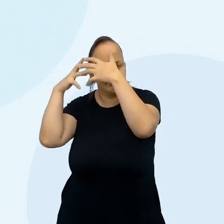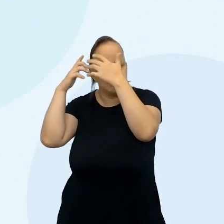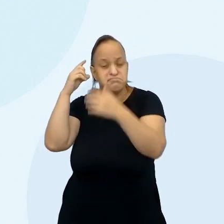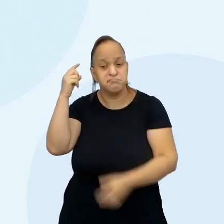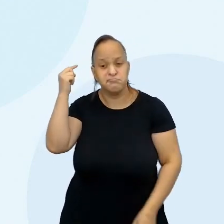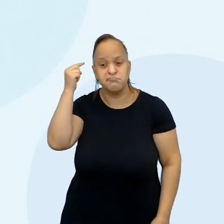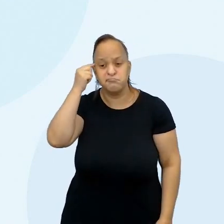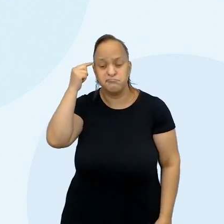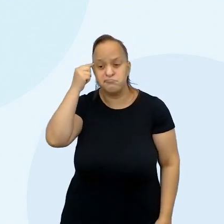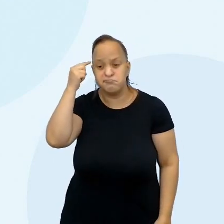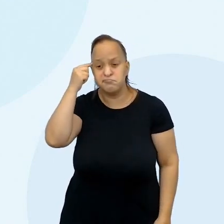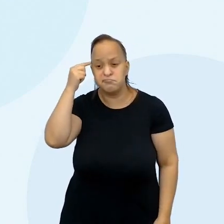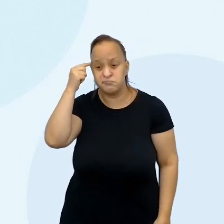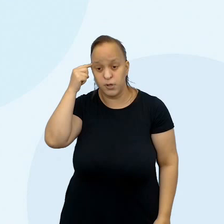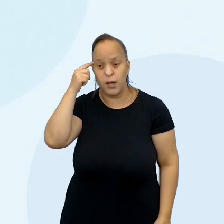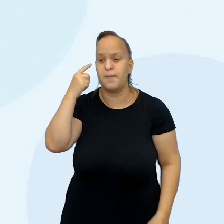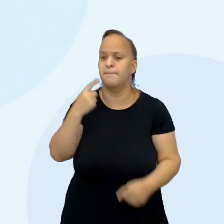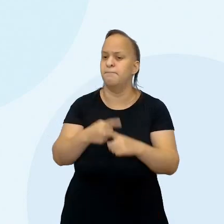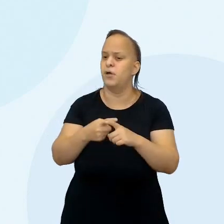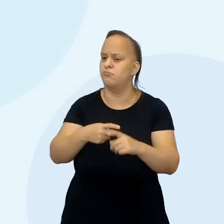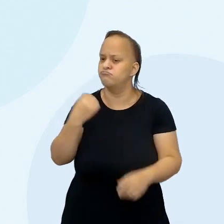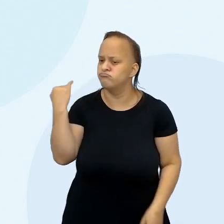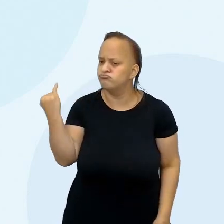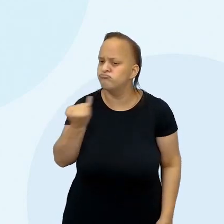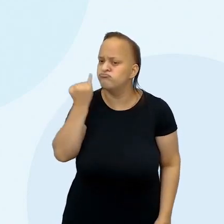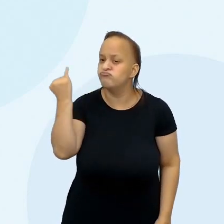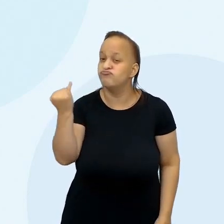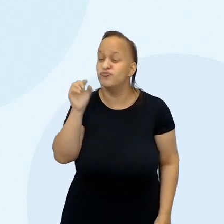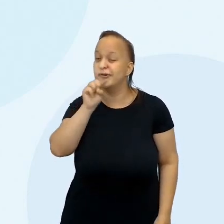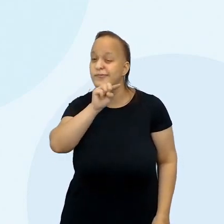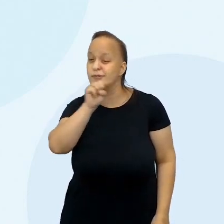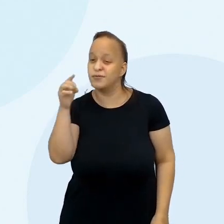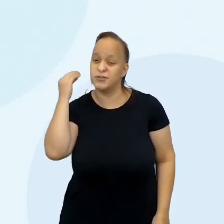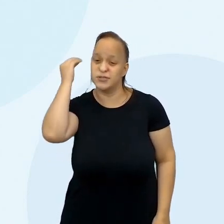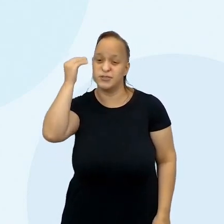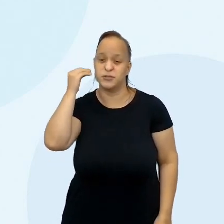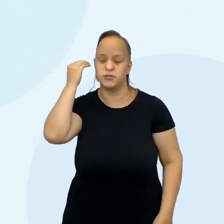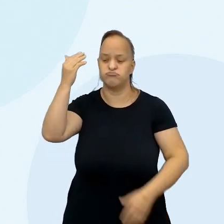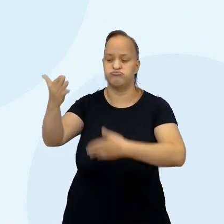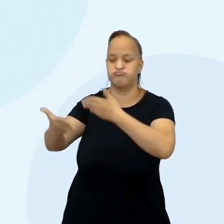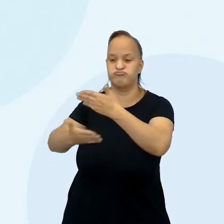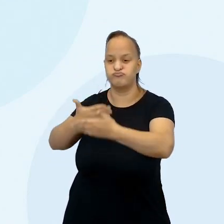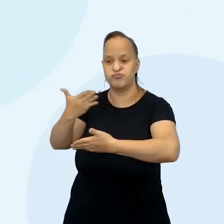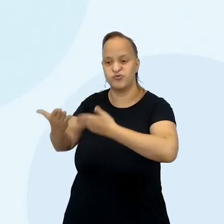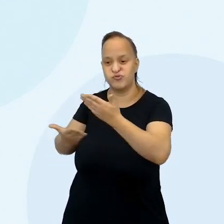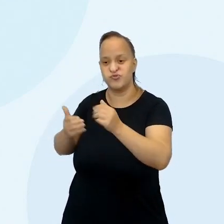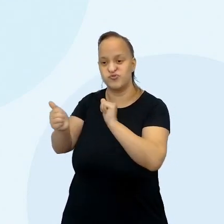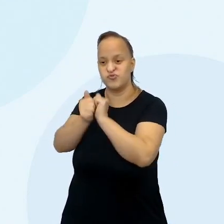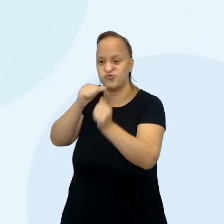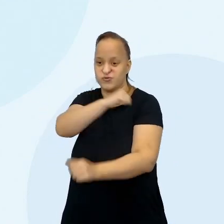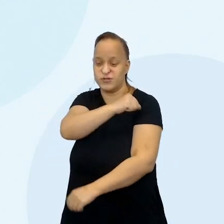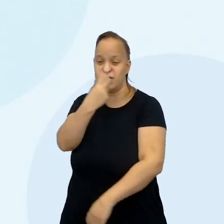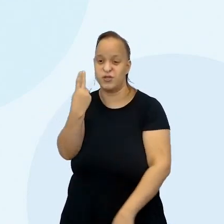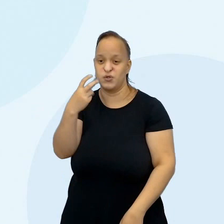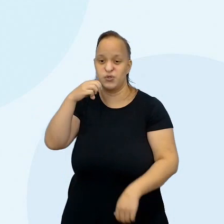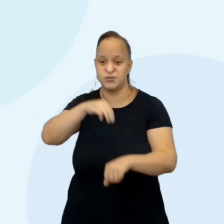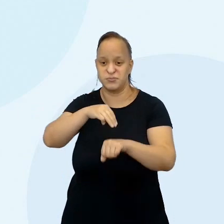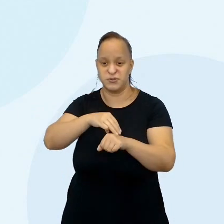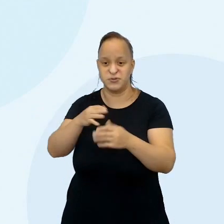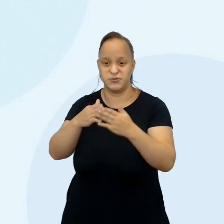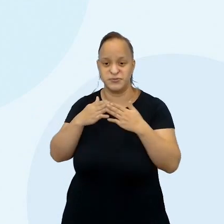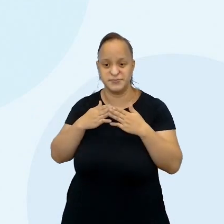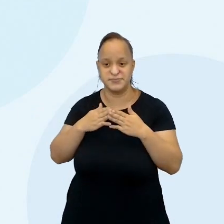justamente porque é importante vocês passarem também as suas experiências para os estudantes. Então, 2 minutos, por favor.